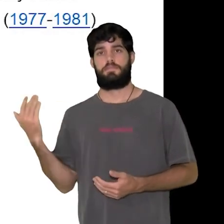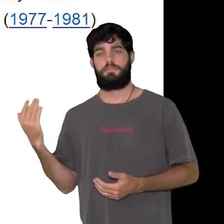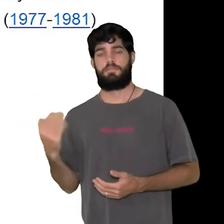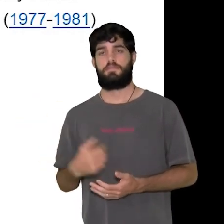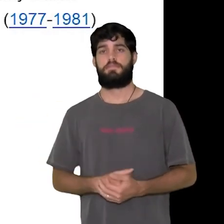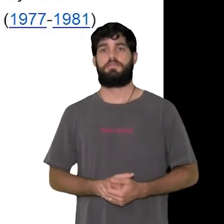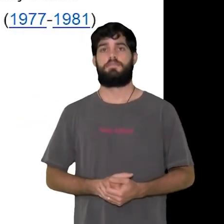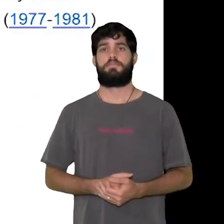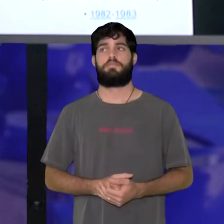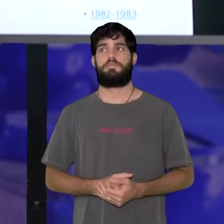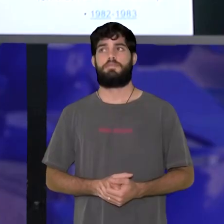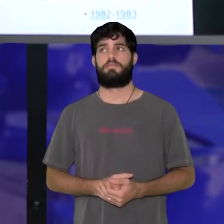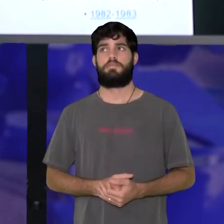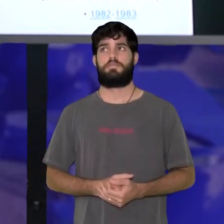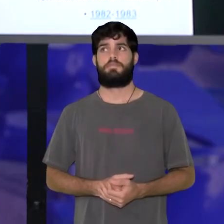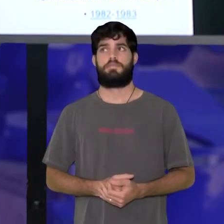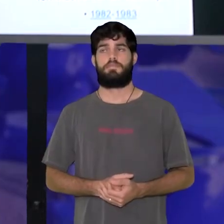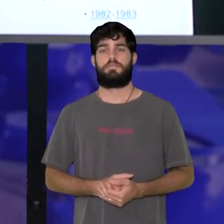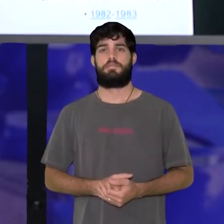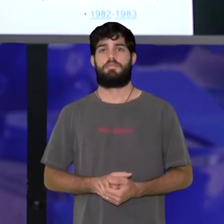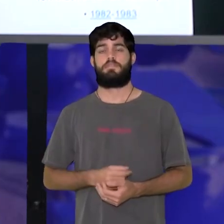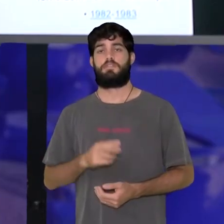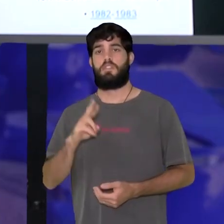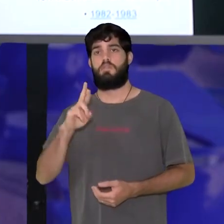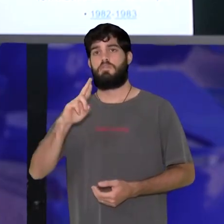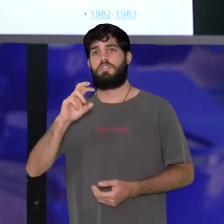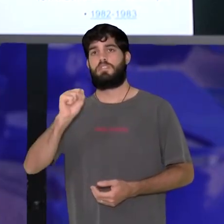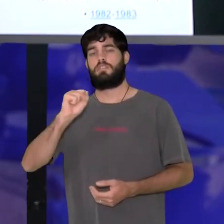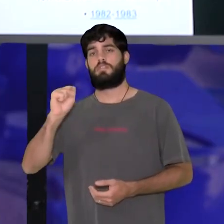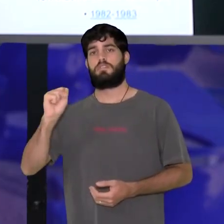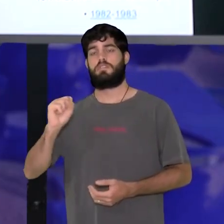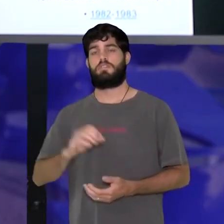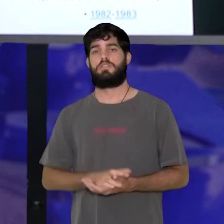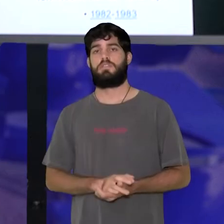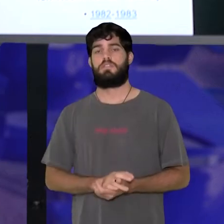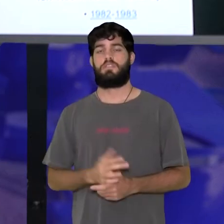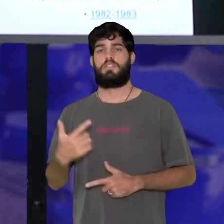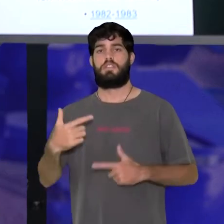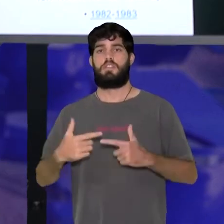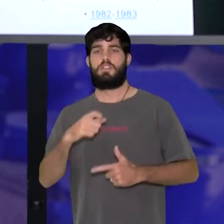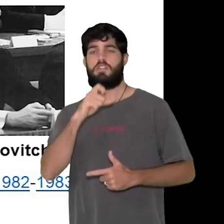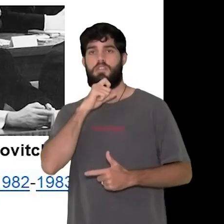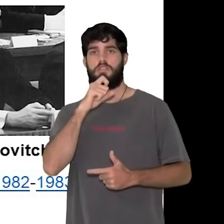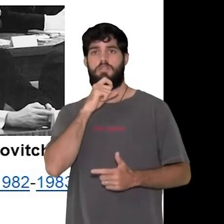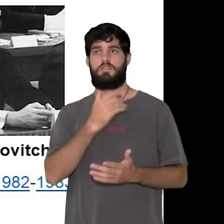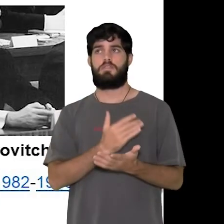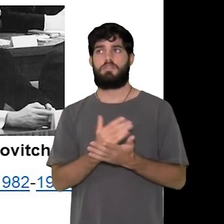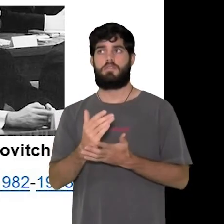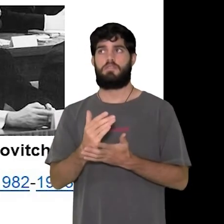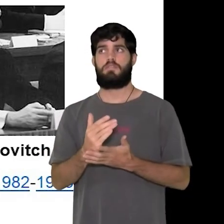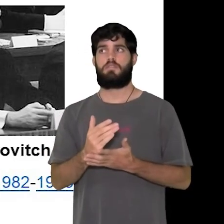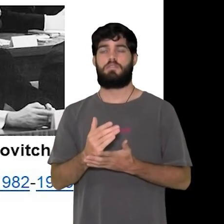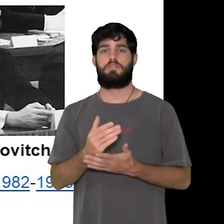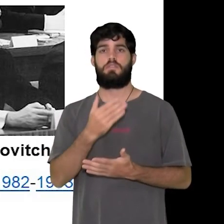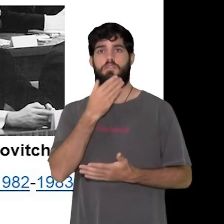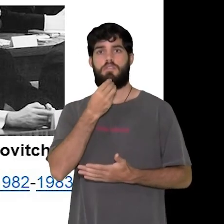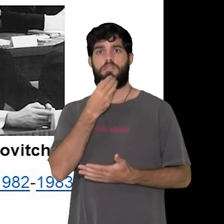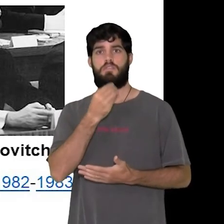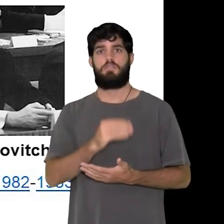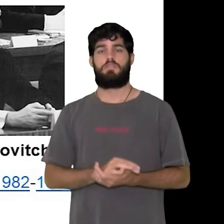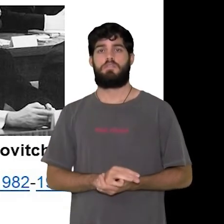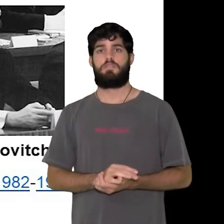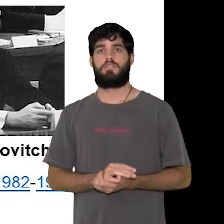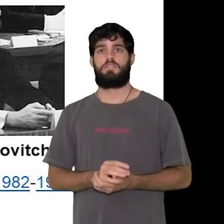Ronald Reagan. Por parte da União Soviética, a Guerra Fria começa com esse camarada aqui, chamado